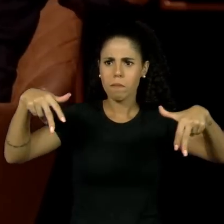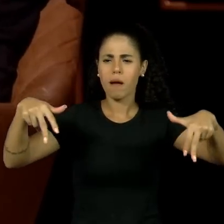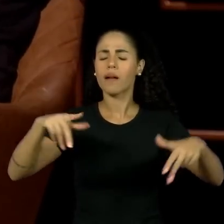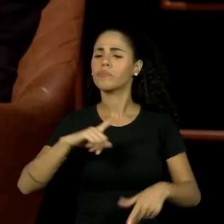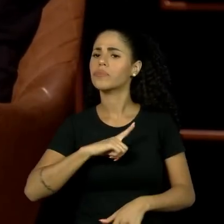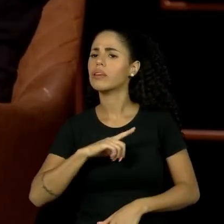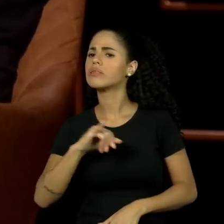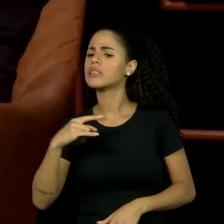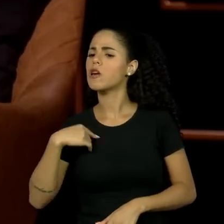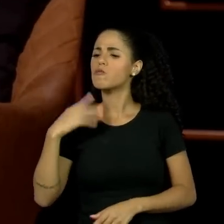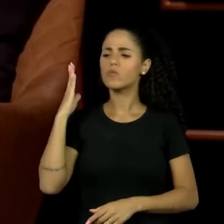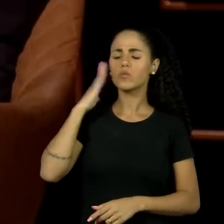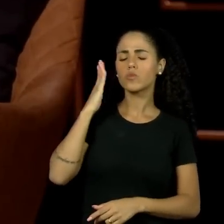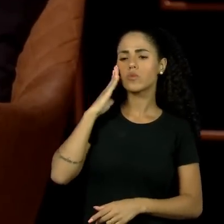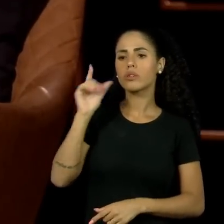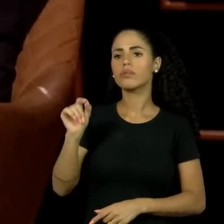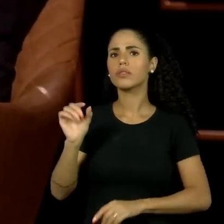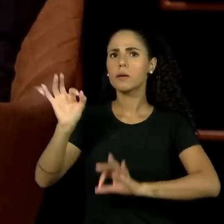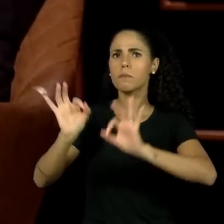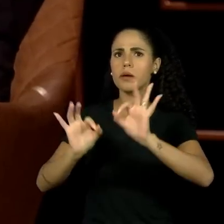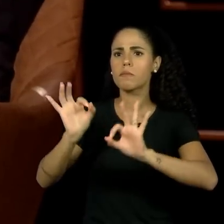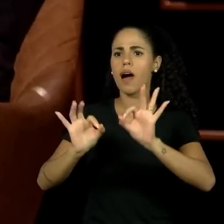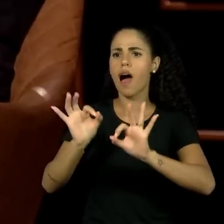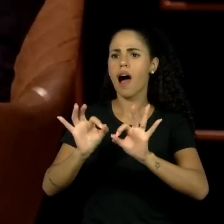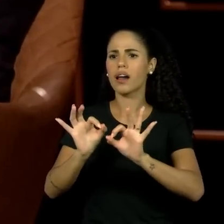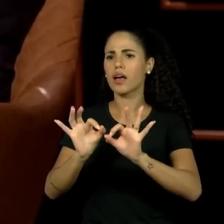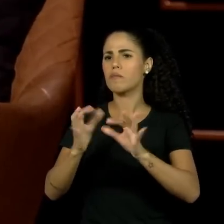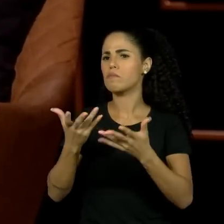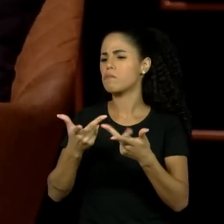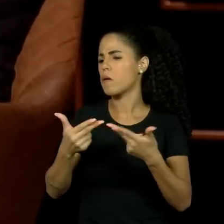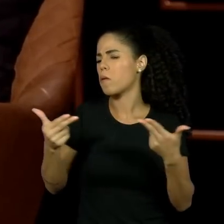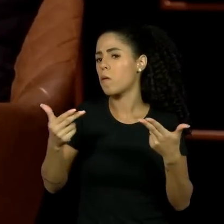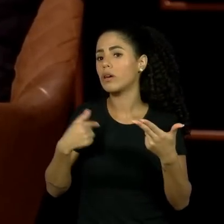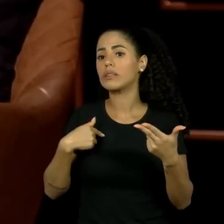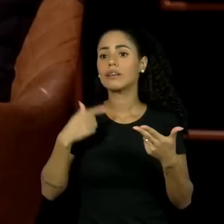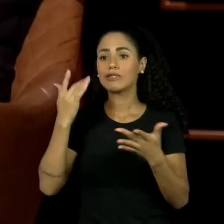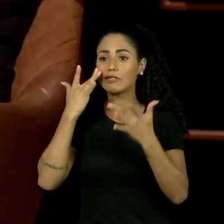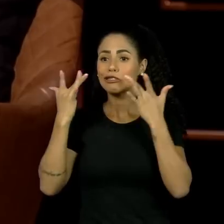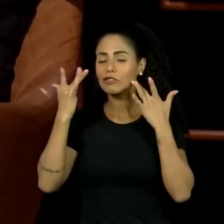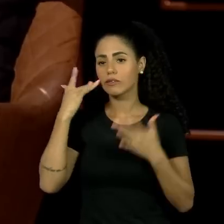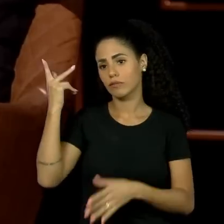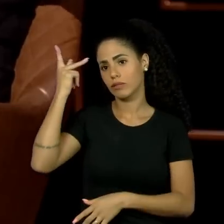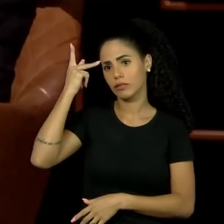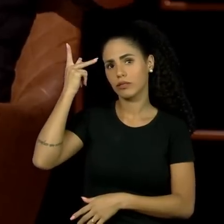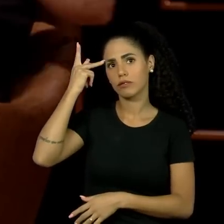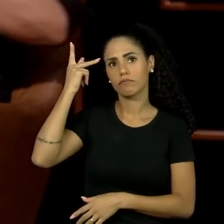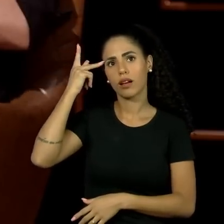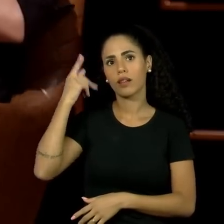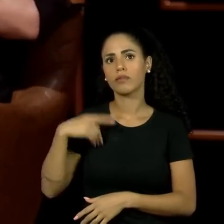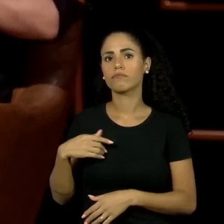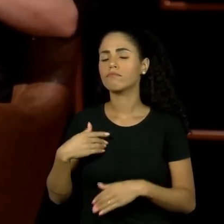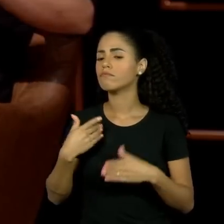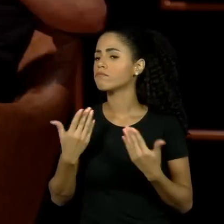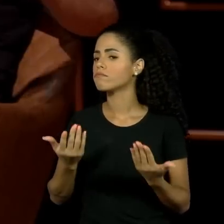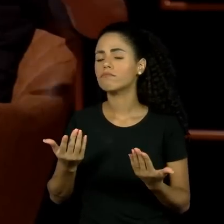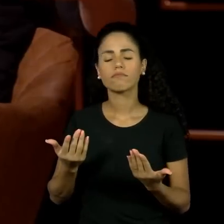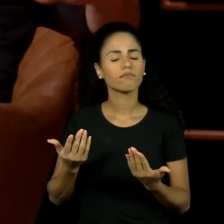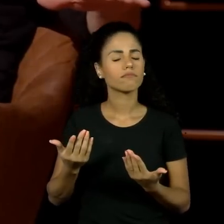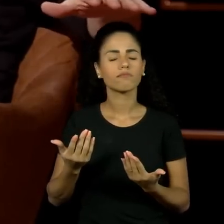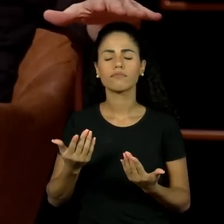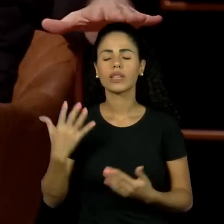se eu ia saber fazer aquela coisa gigantesca do Teatro Municipal de São Paulo, tudo